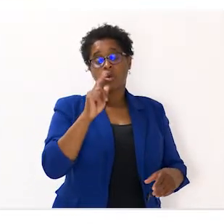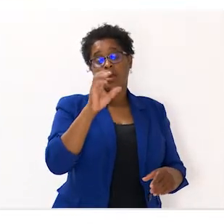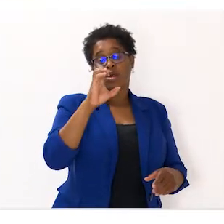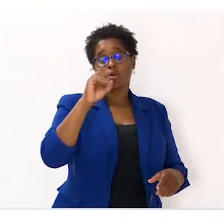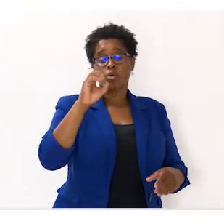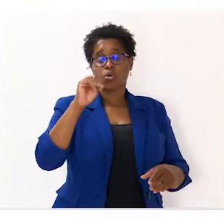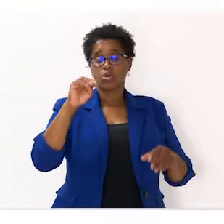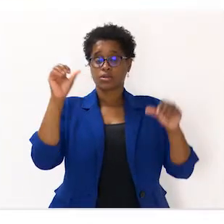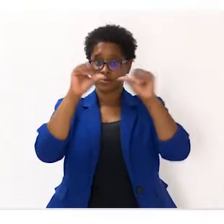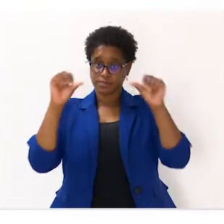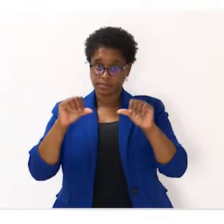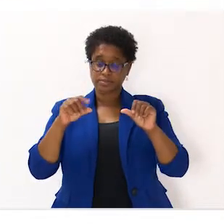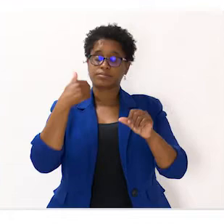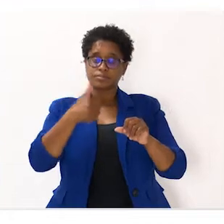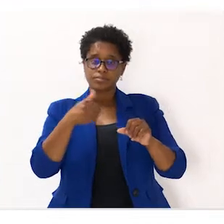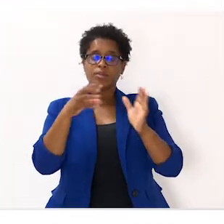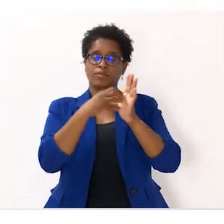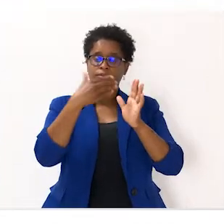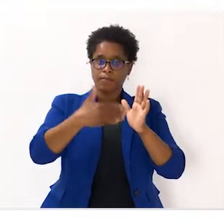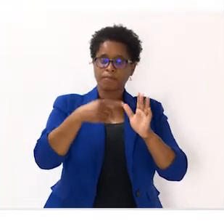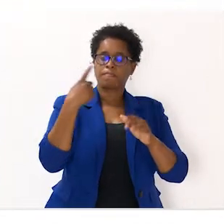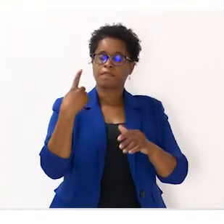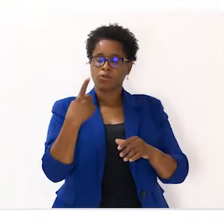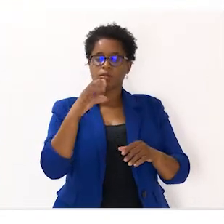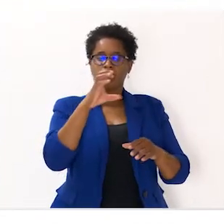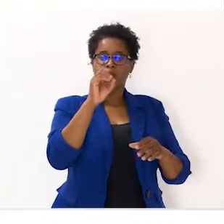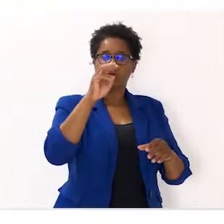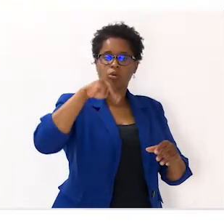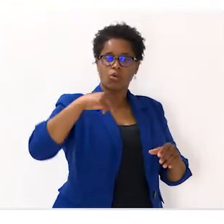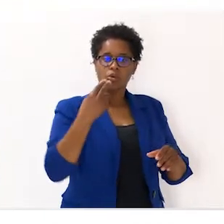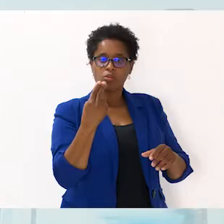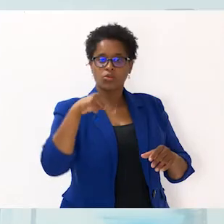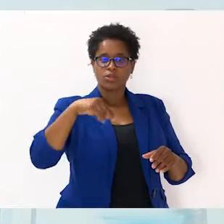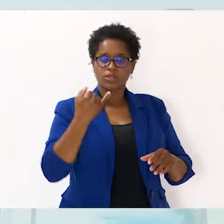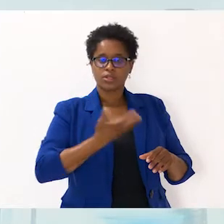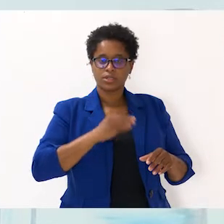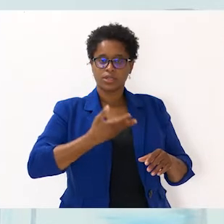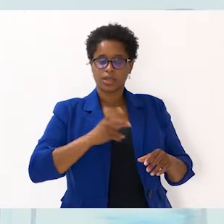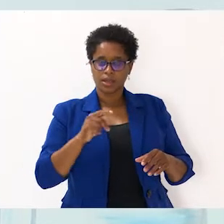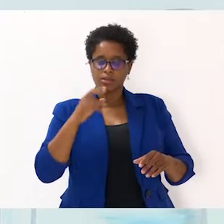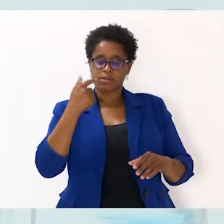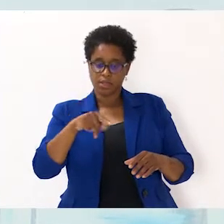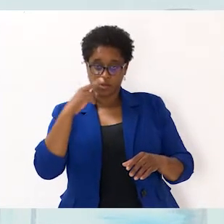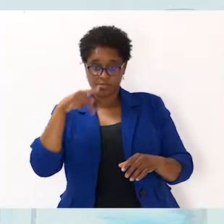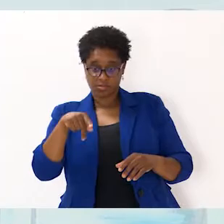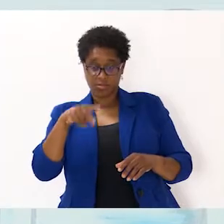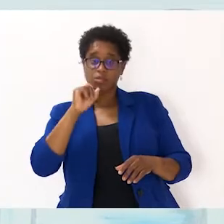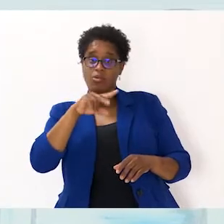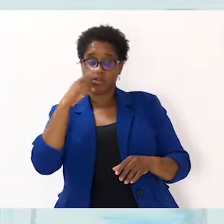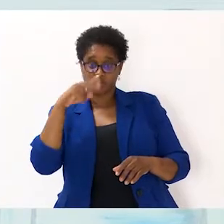bem, está correto. A figura 1 representa uma comunidade. Temos aqui, podem ver,